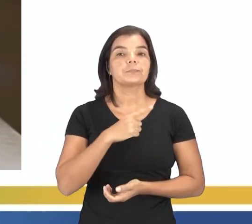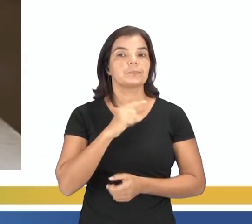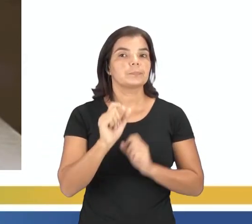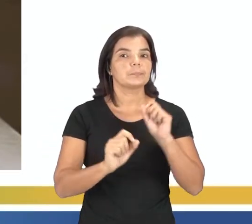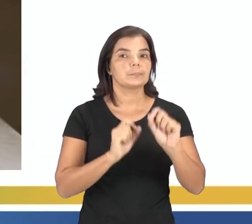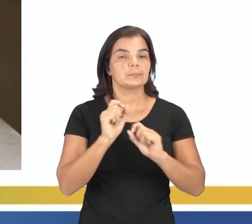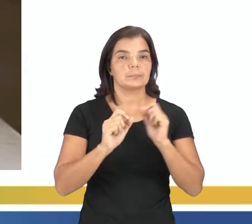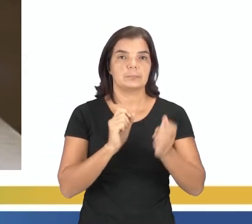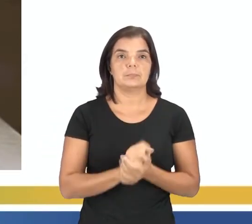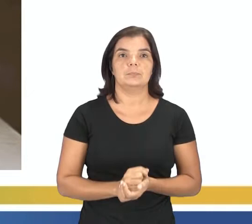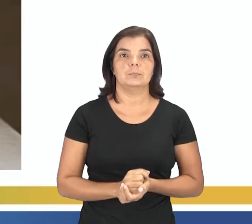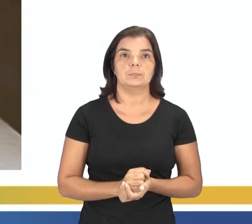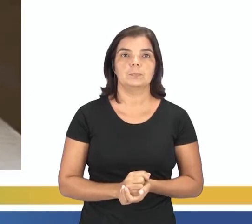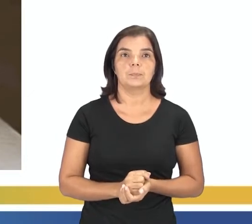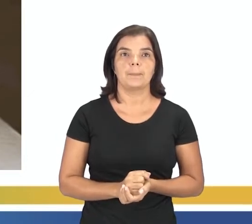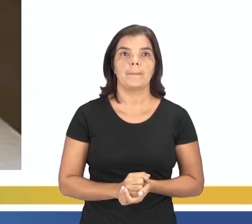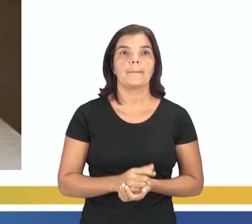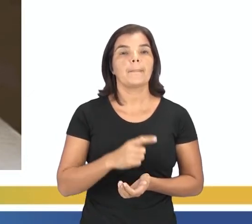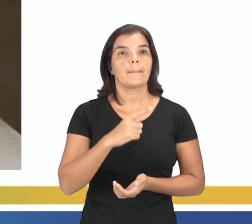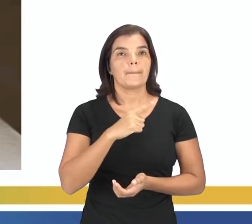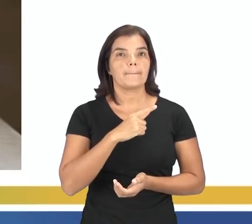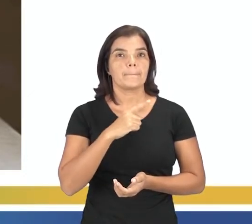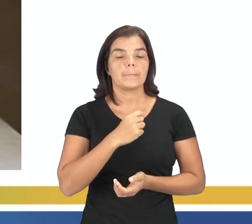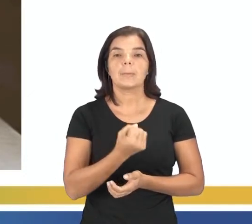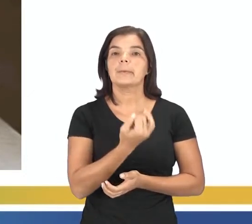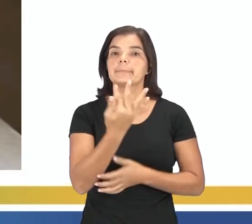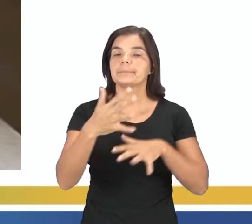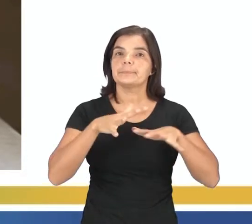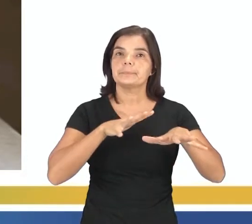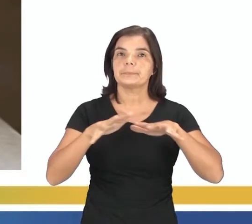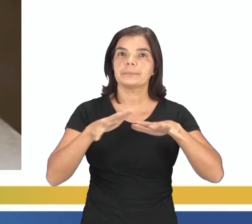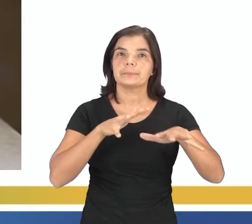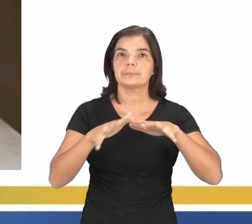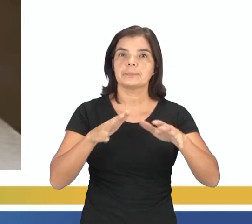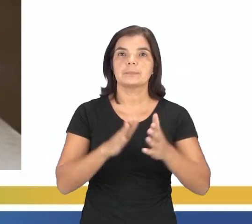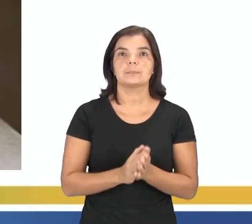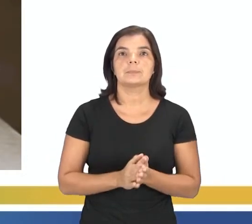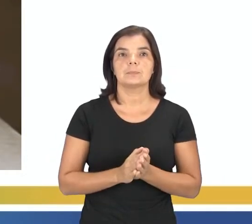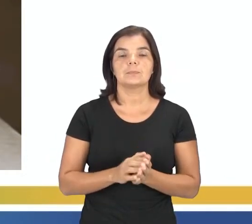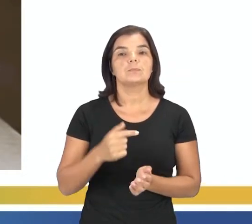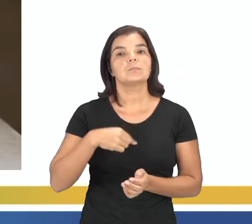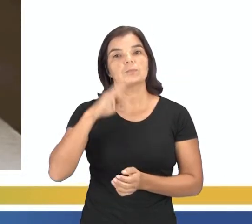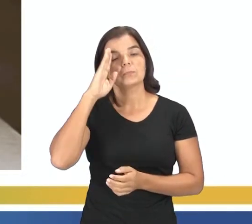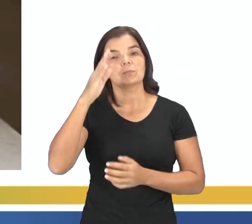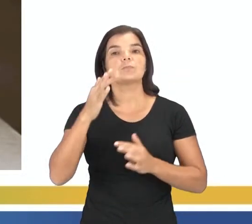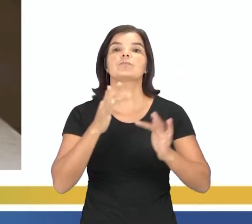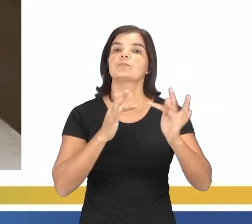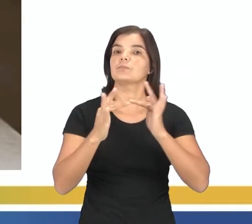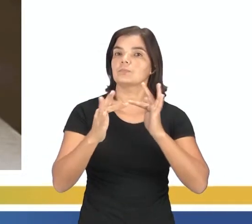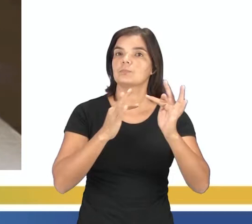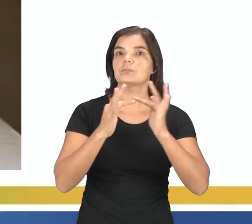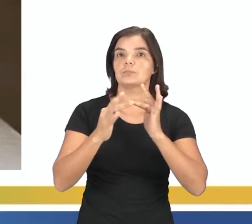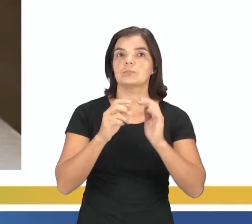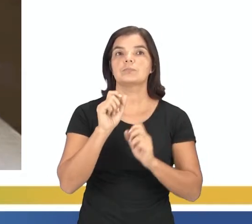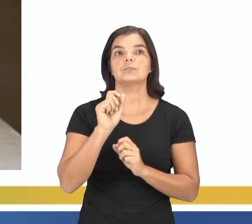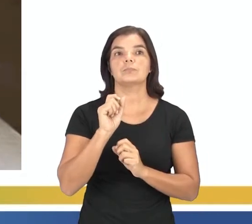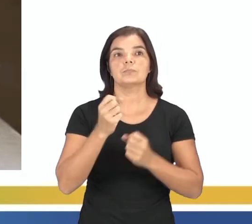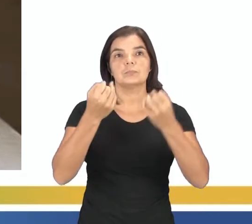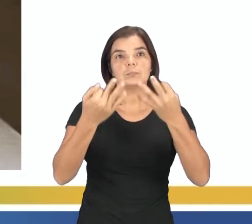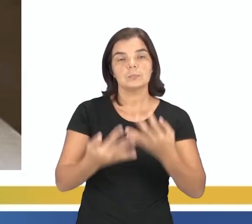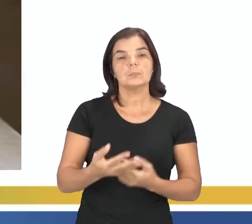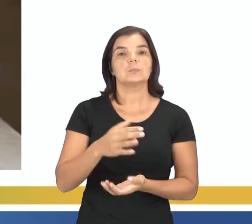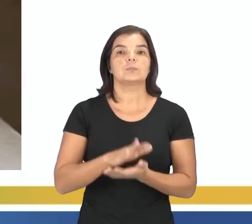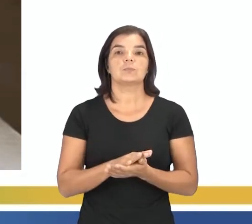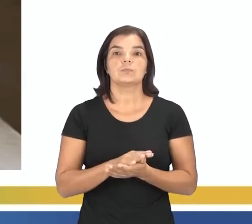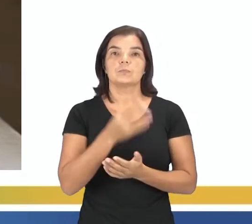aqui? A gente vai ter o seguinte, ó. A conservação da quantidade de movimento é um princípio físico e diz que,